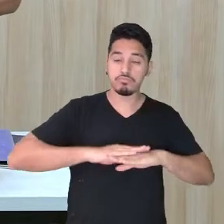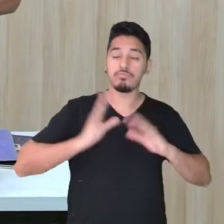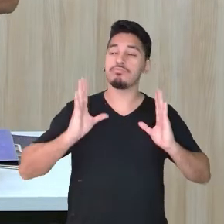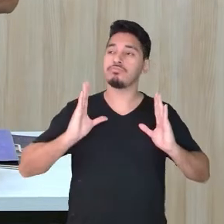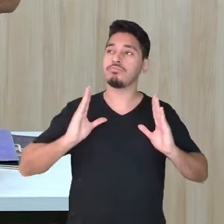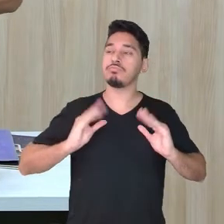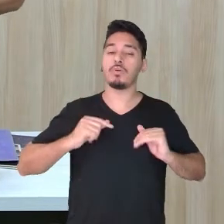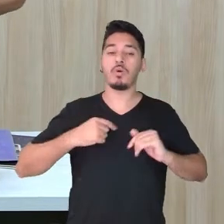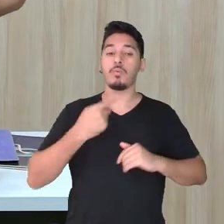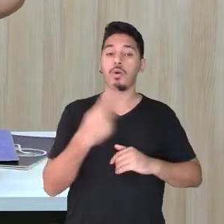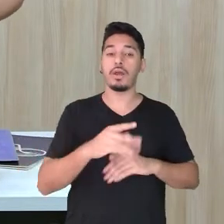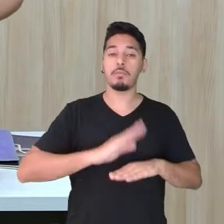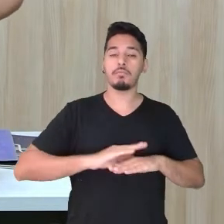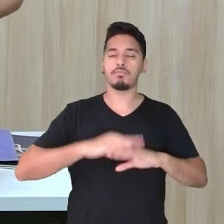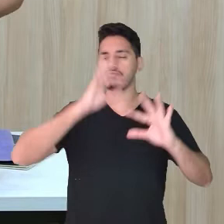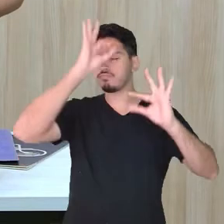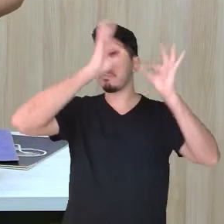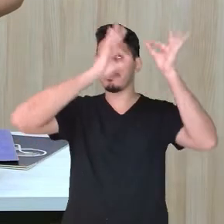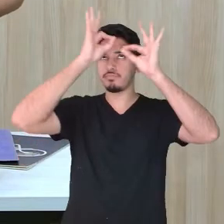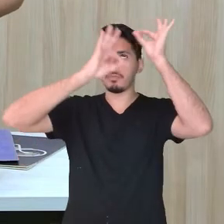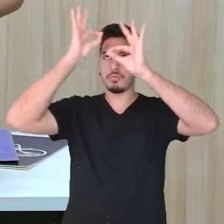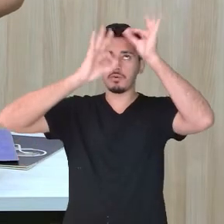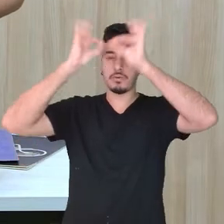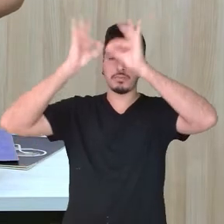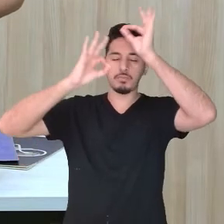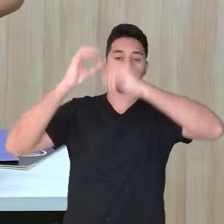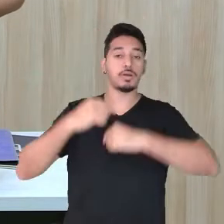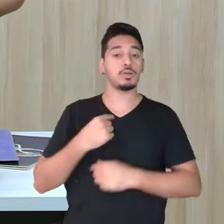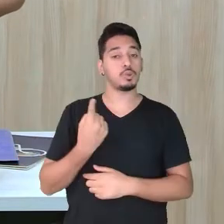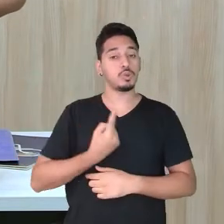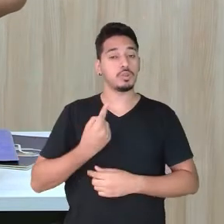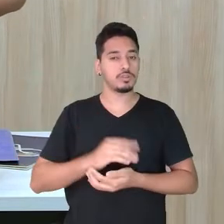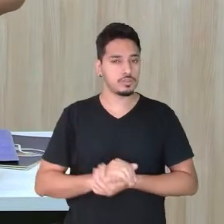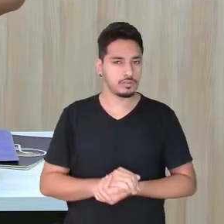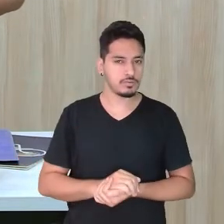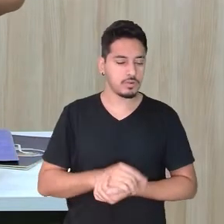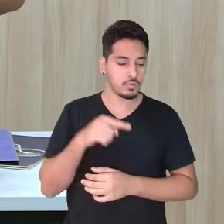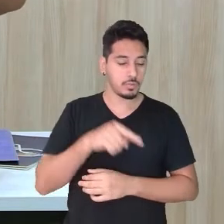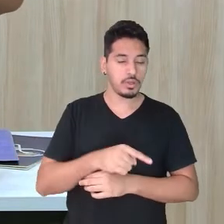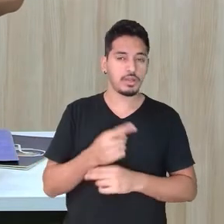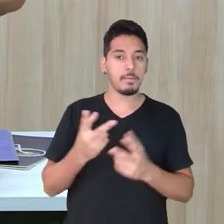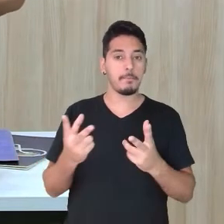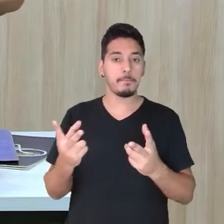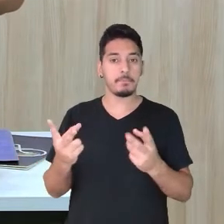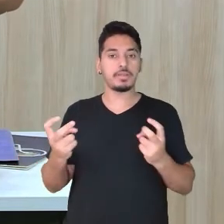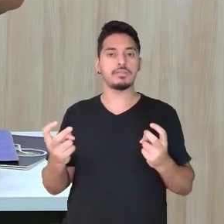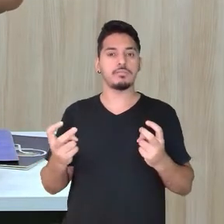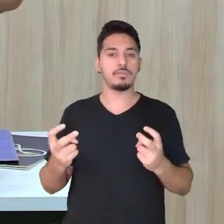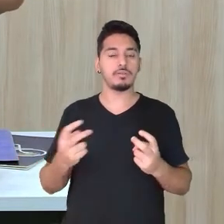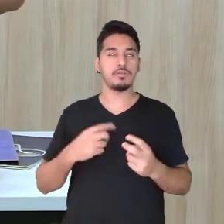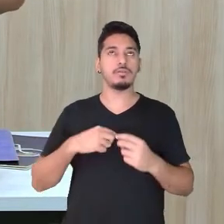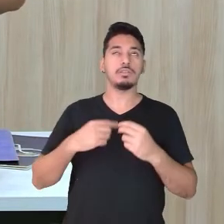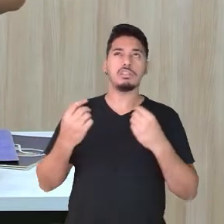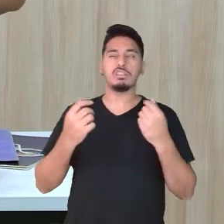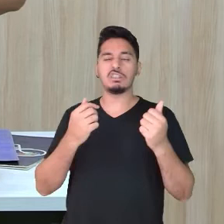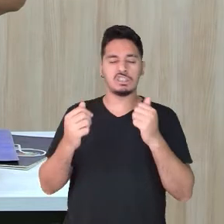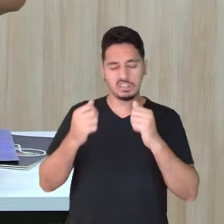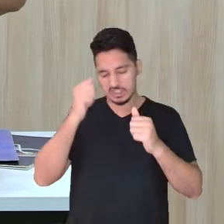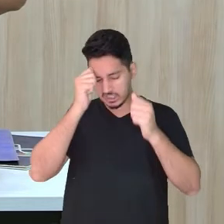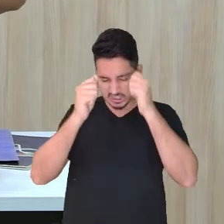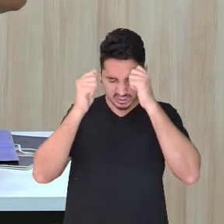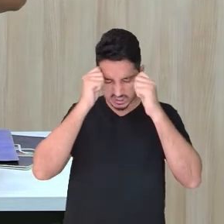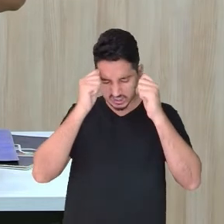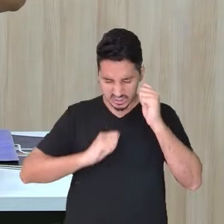ele organizar esse pensamento dele? Quando ele perceber que está agitado de uma certa